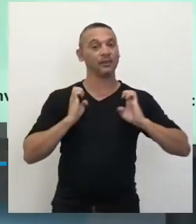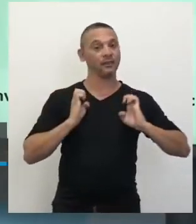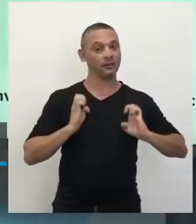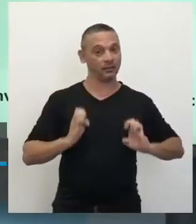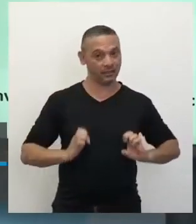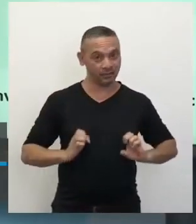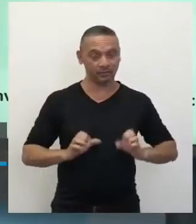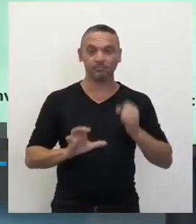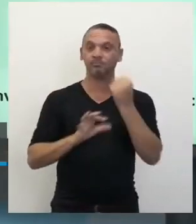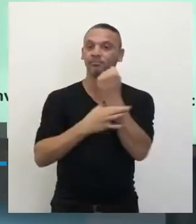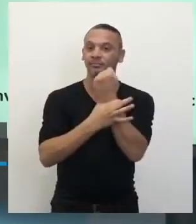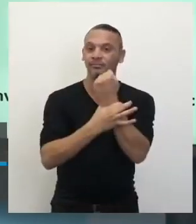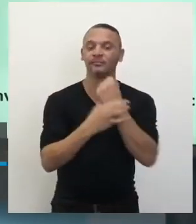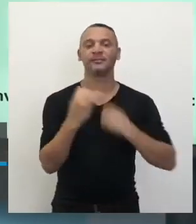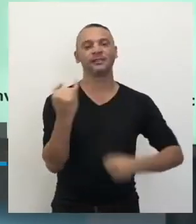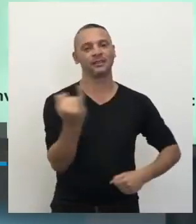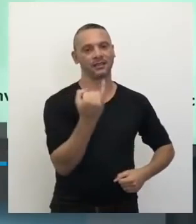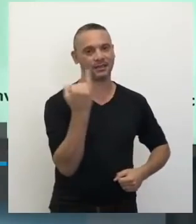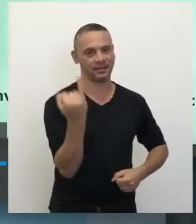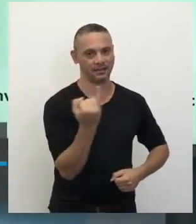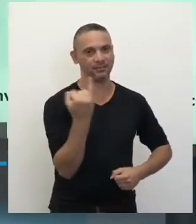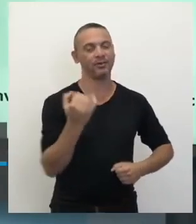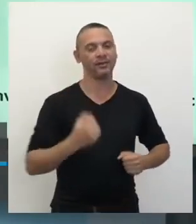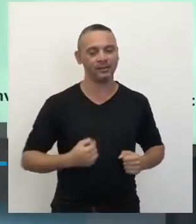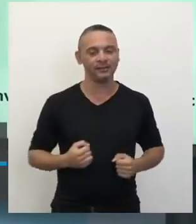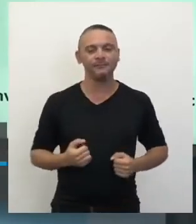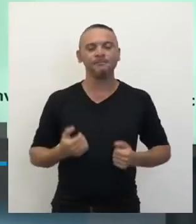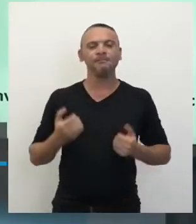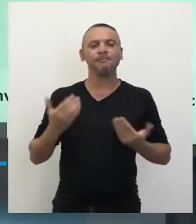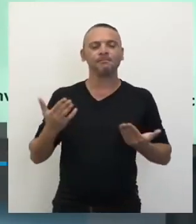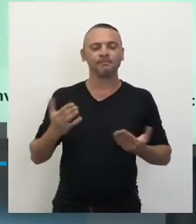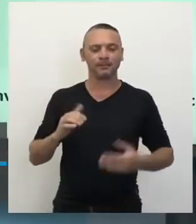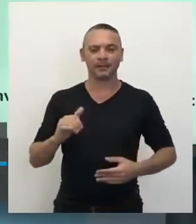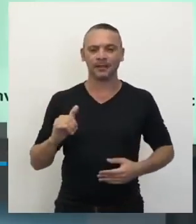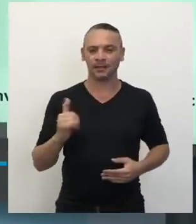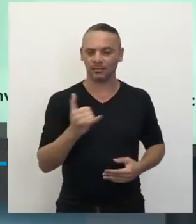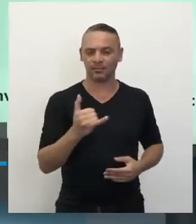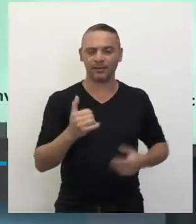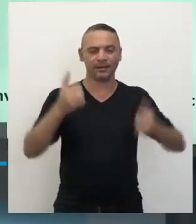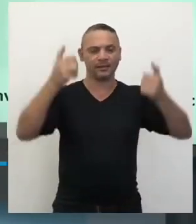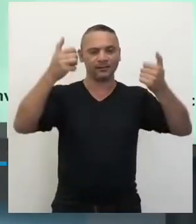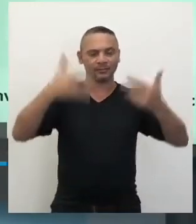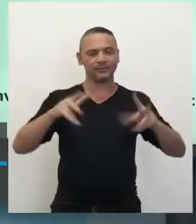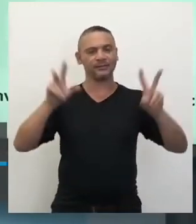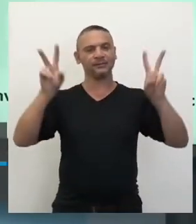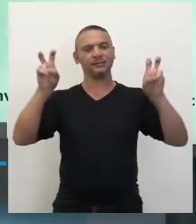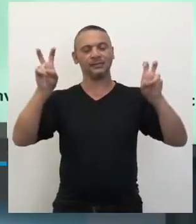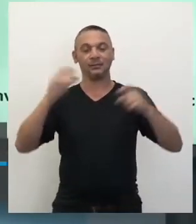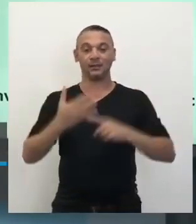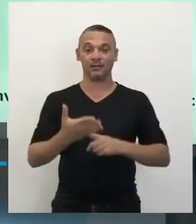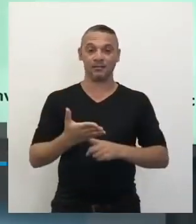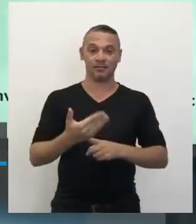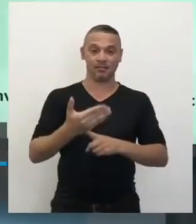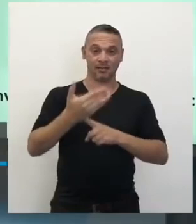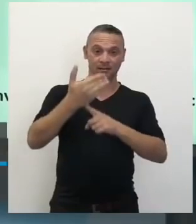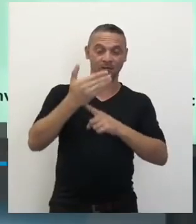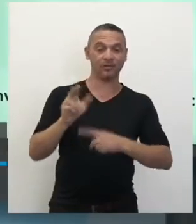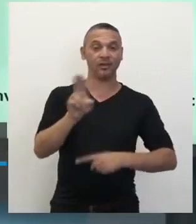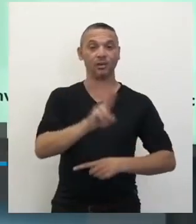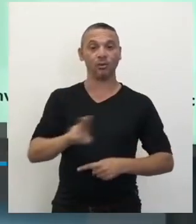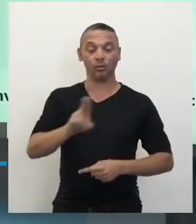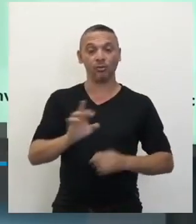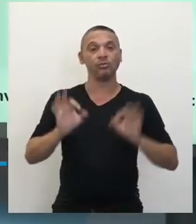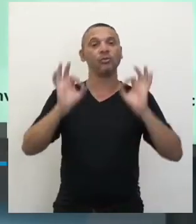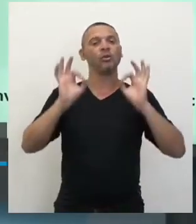e segurança. Então, nesse contexto aí, aproveitando que vamos falar hoje sobre a questão da tecnologia no uso